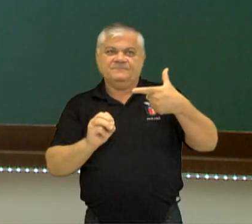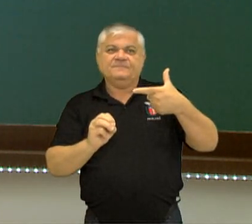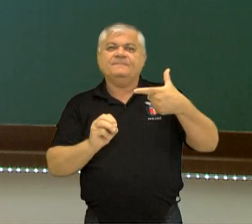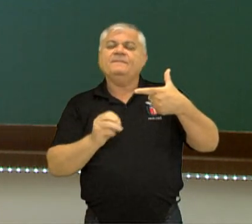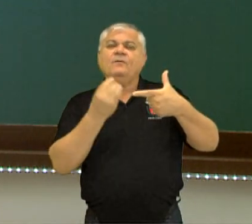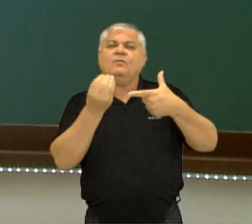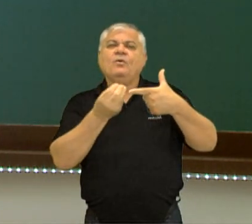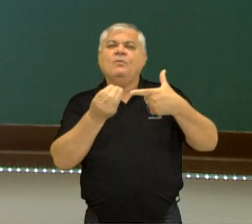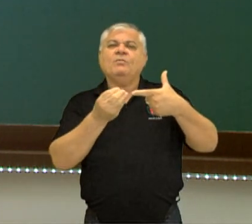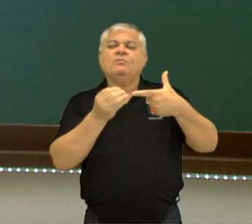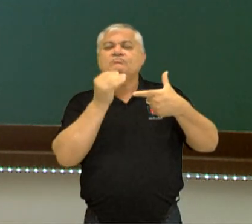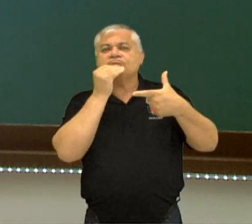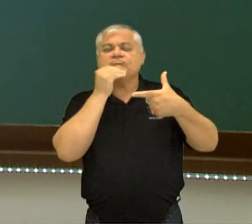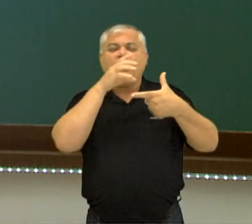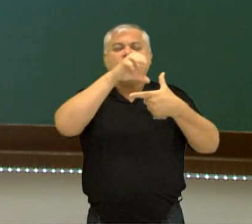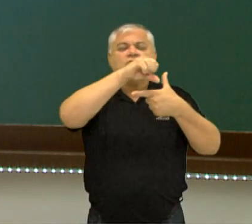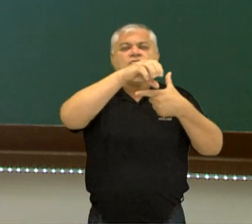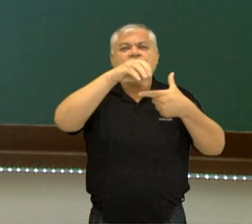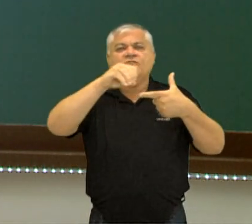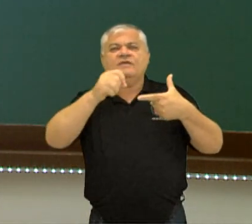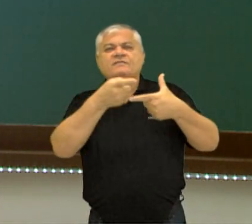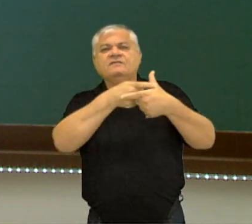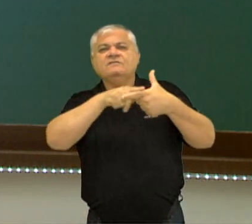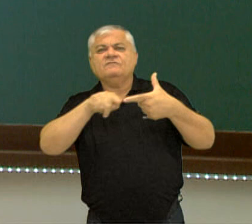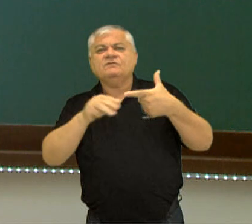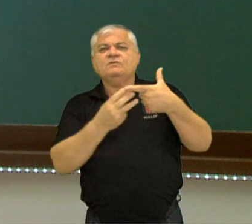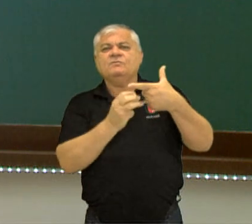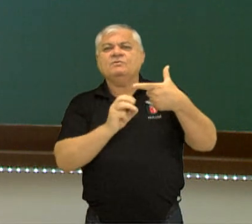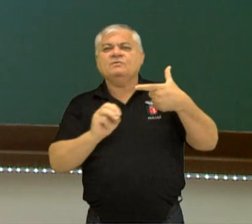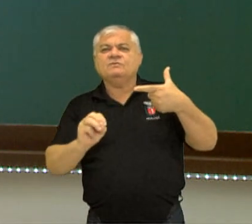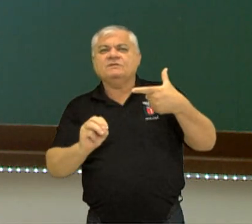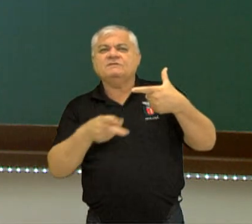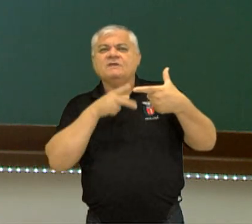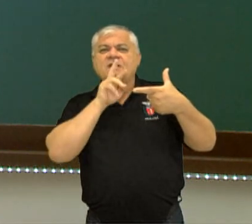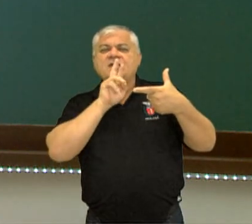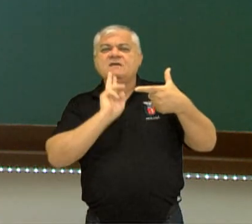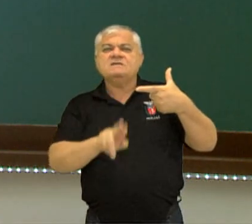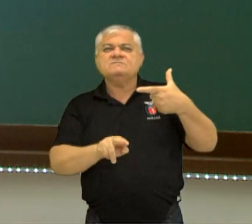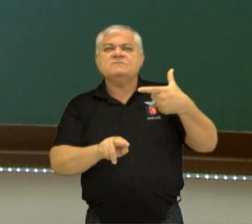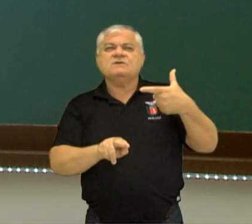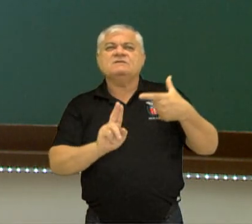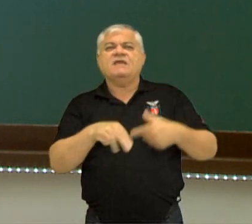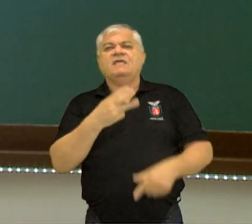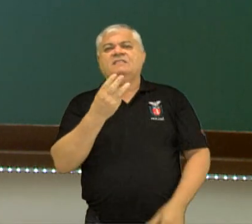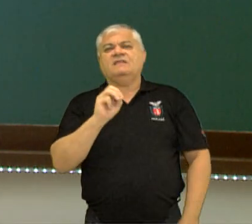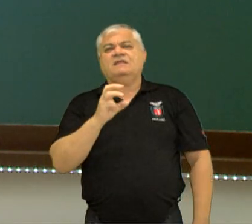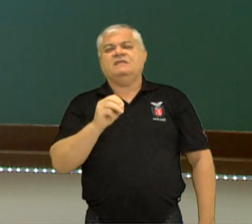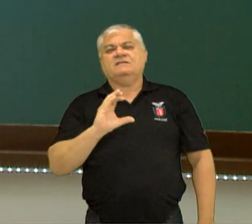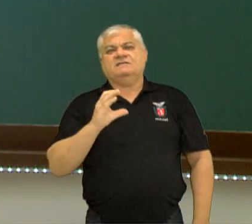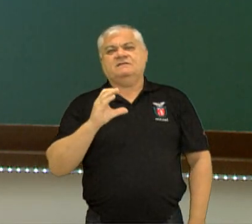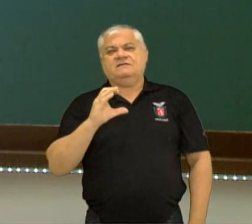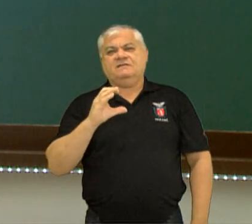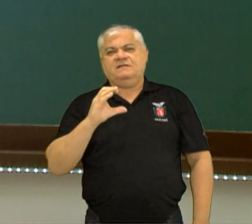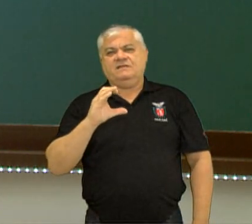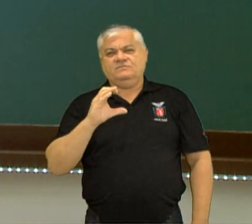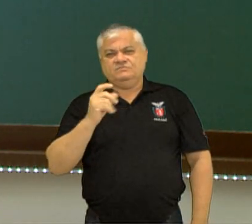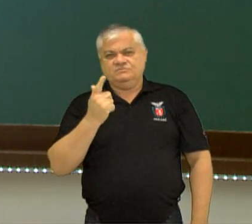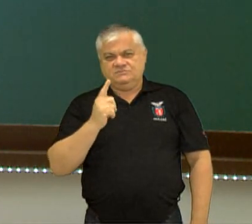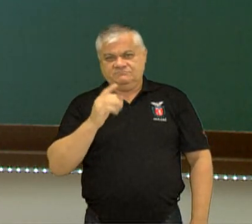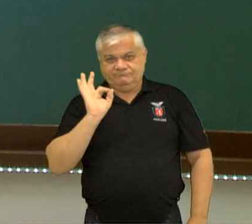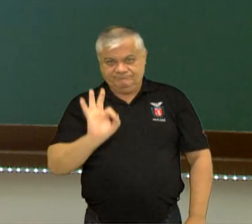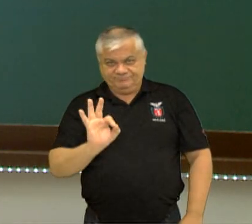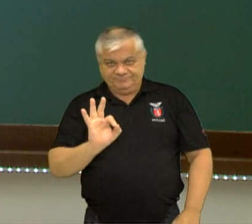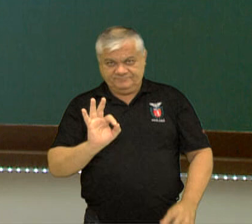dividindo. E aí eu vou ter 90.000 dividido por 3.000. Pessoal, esse resultado dá 30 graus